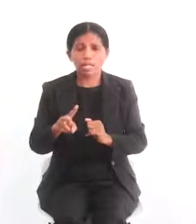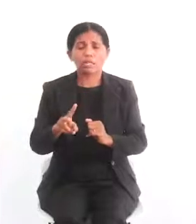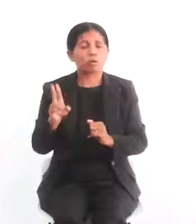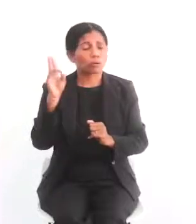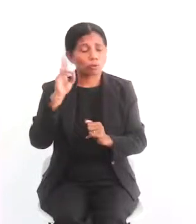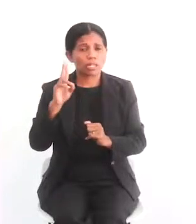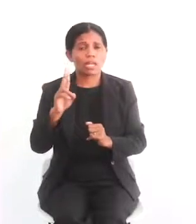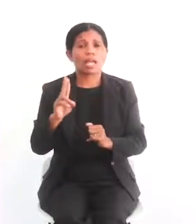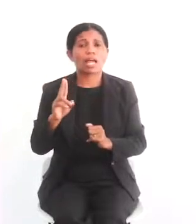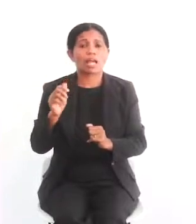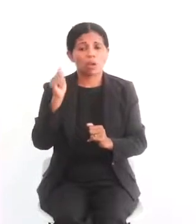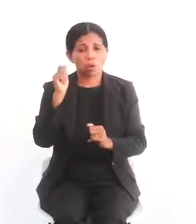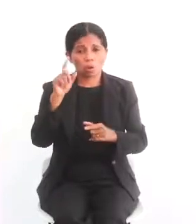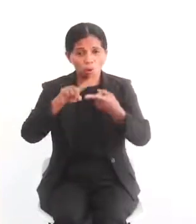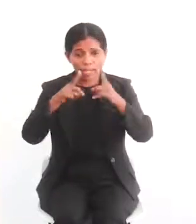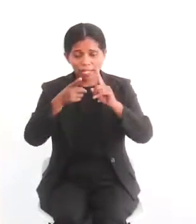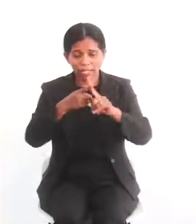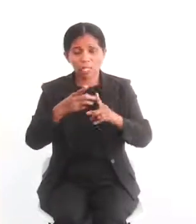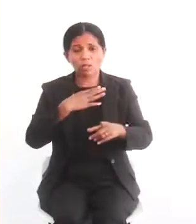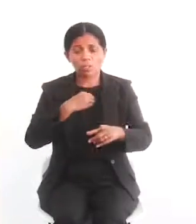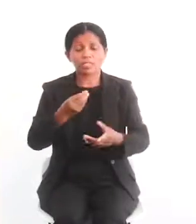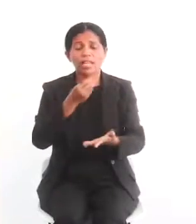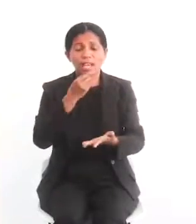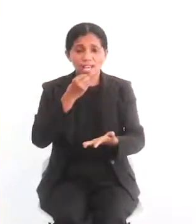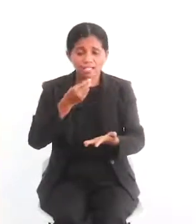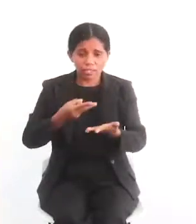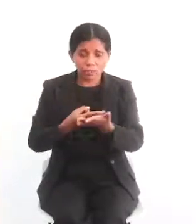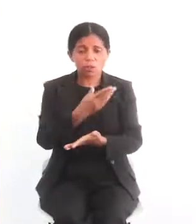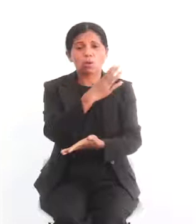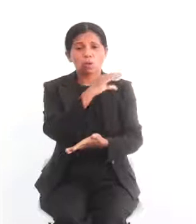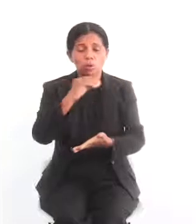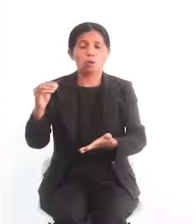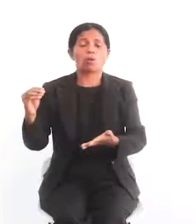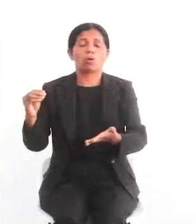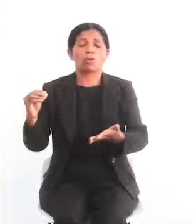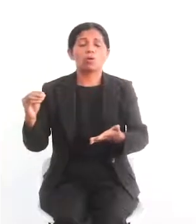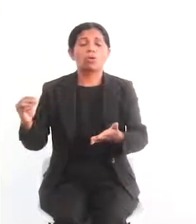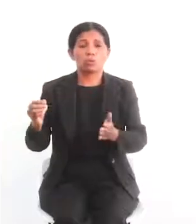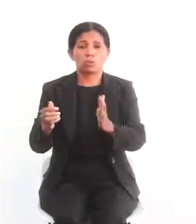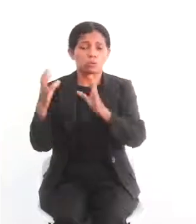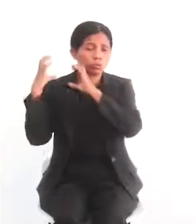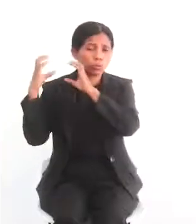na canja. Sabiam que podemos fazer muitas outras receitas utilizando coco como